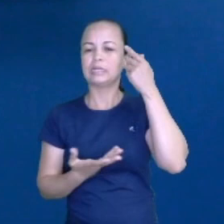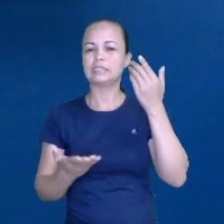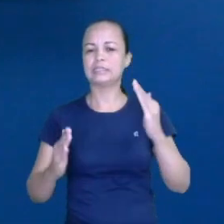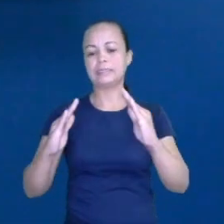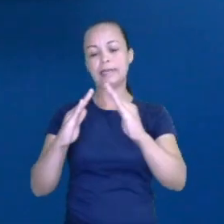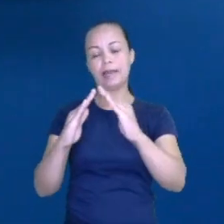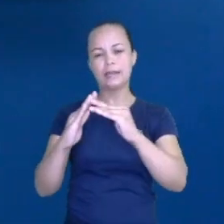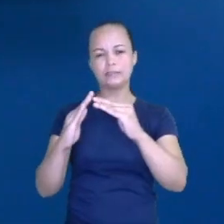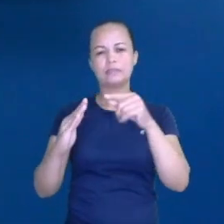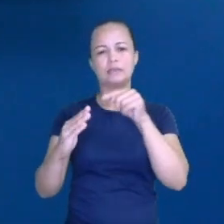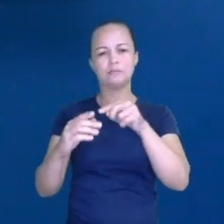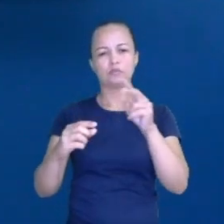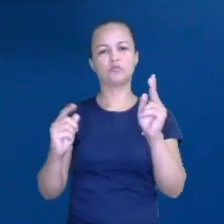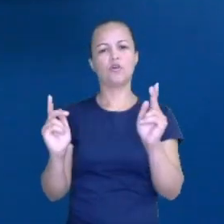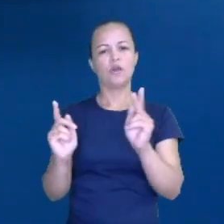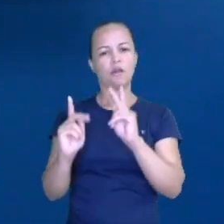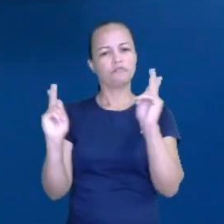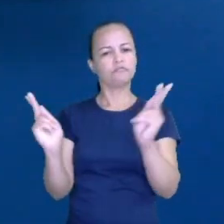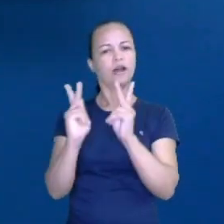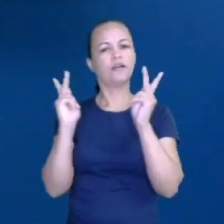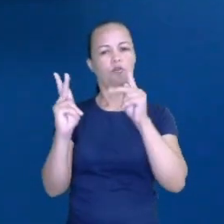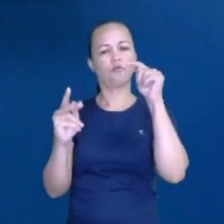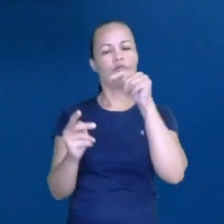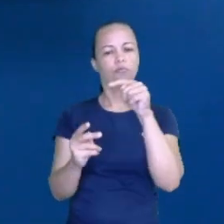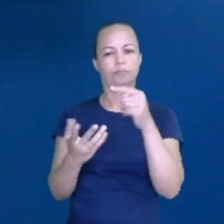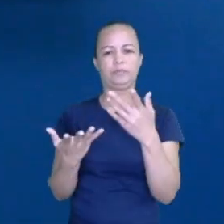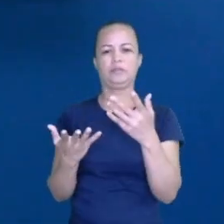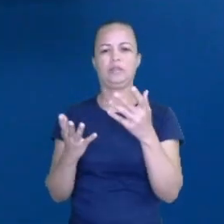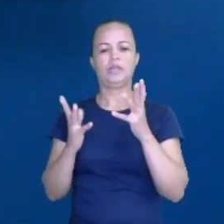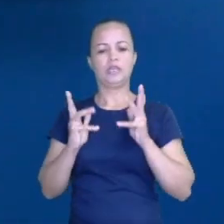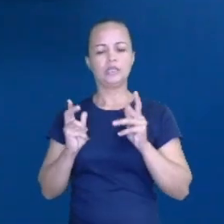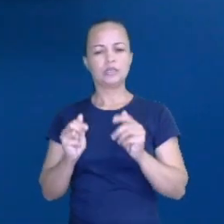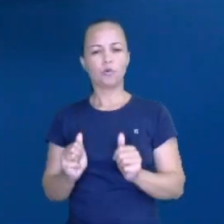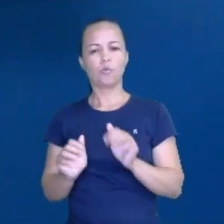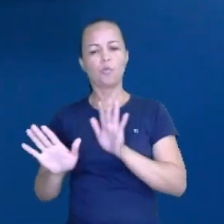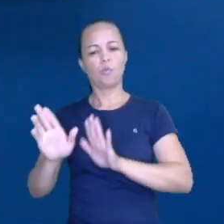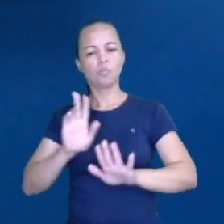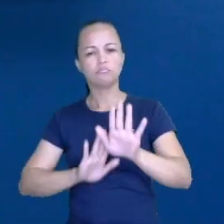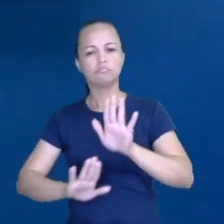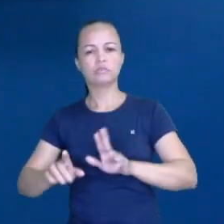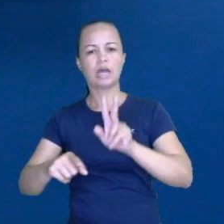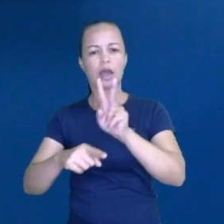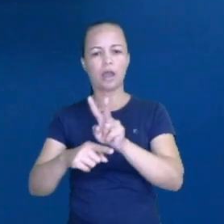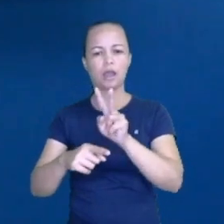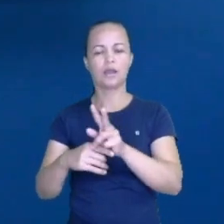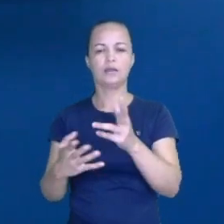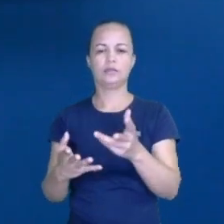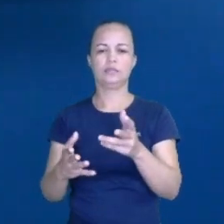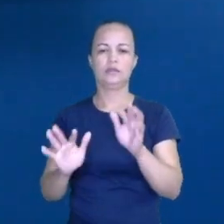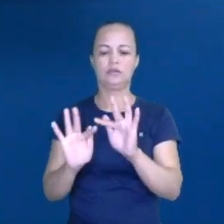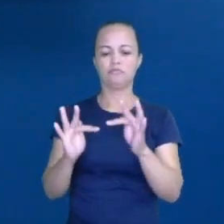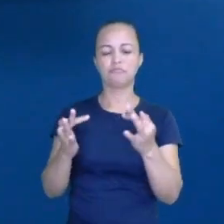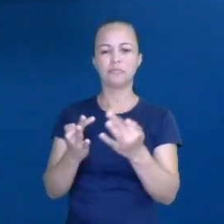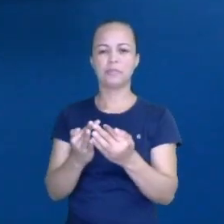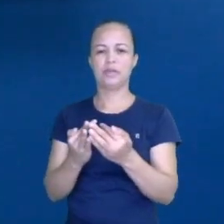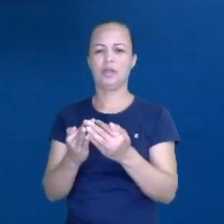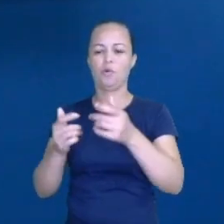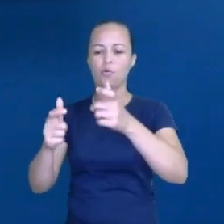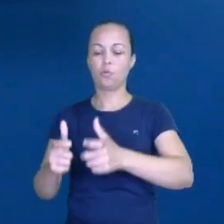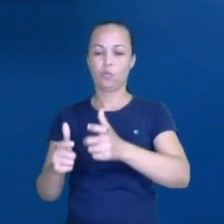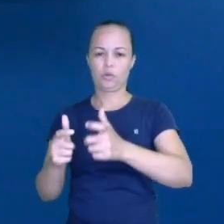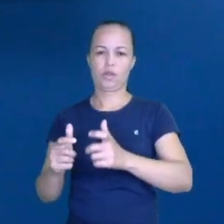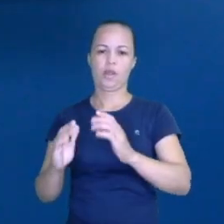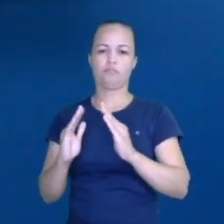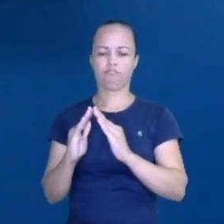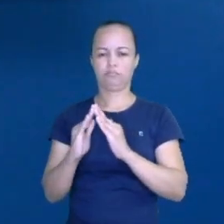gente tem que cuidar, tem que zelar pela nossa família e pelo local onde a gente mora. Porque tem muitas pessoas que não têm isso que você